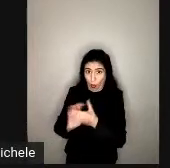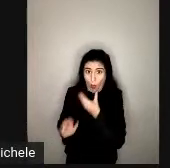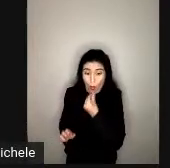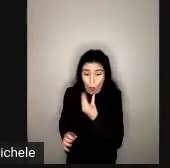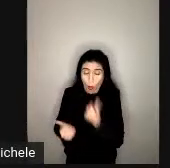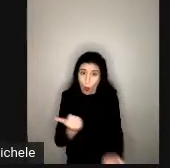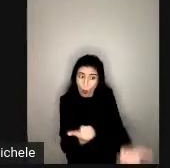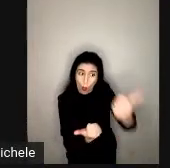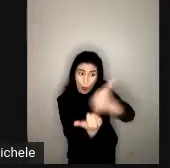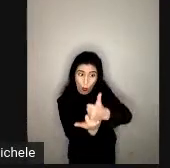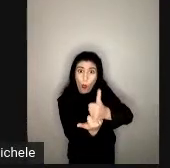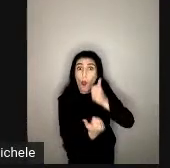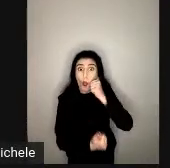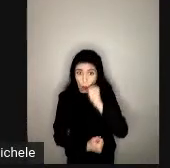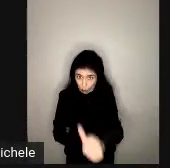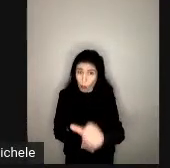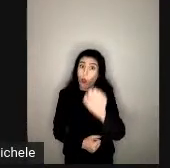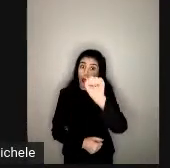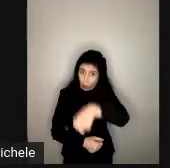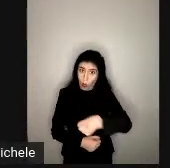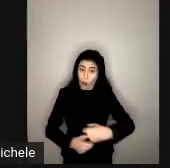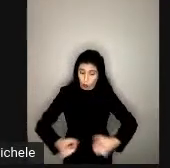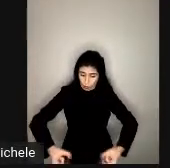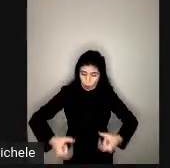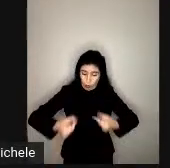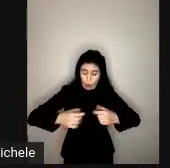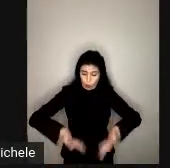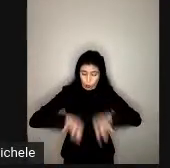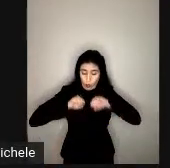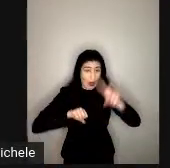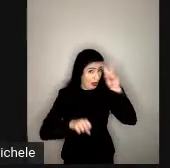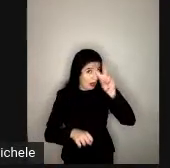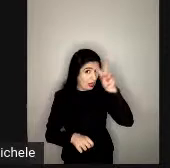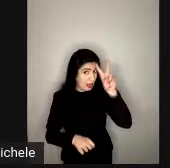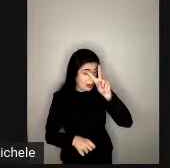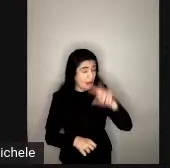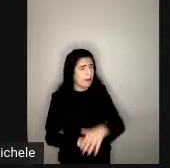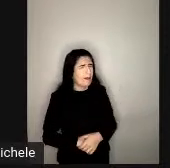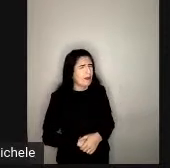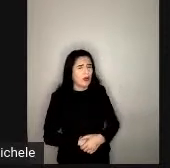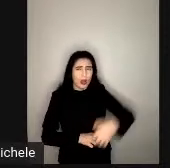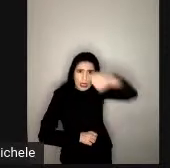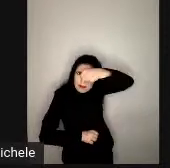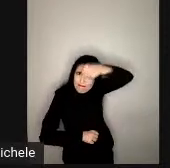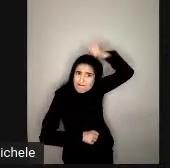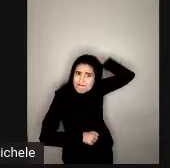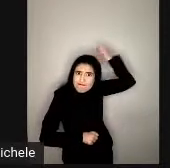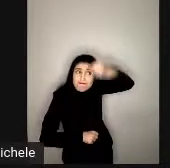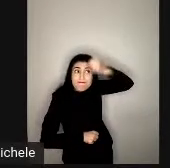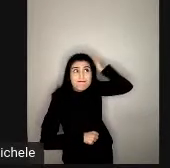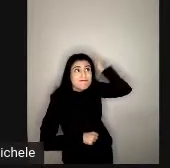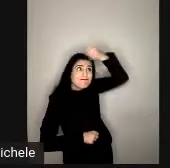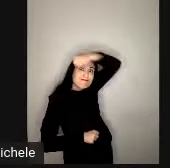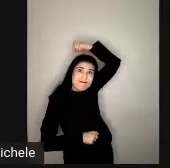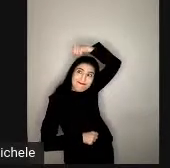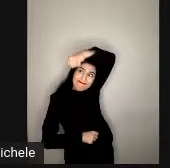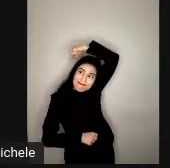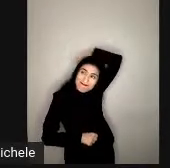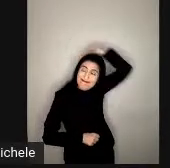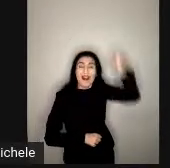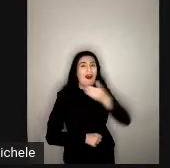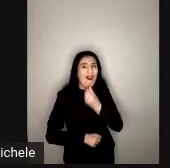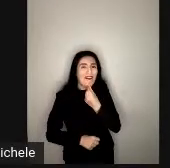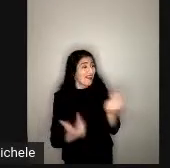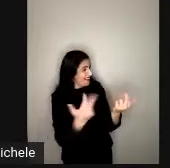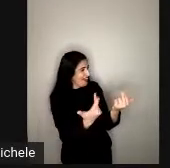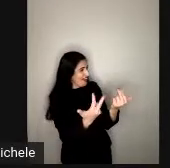apoiando as suas esposas. Eu me lembro até de um que raspou a cabeça para parecer igual à